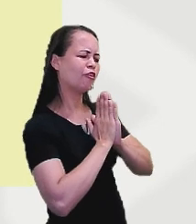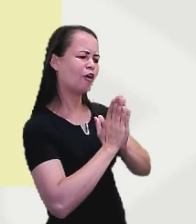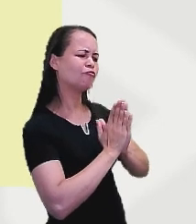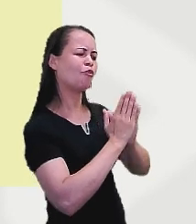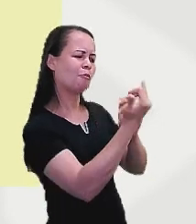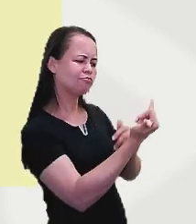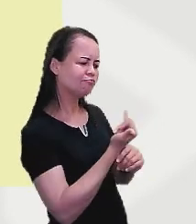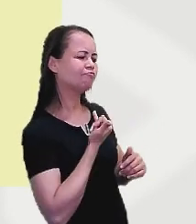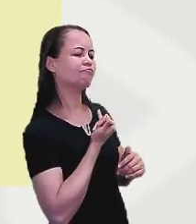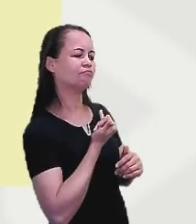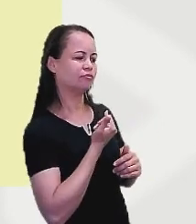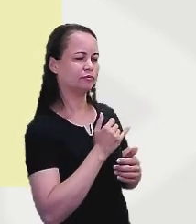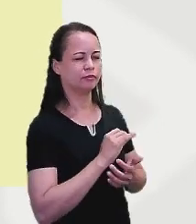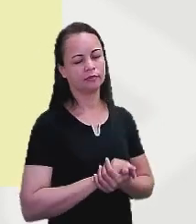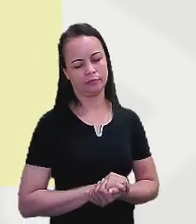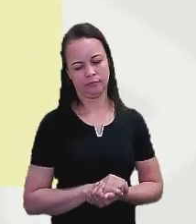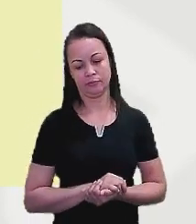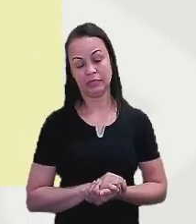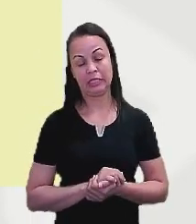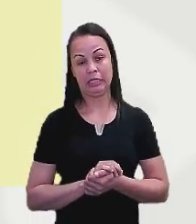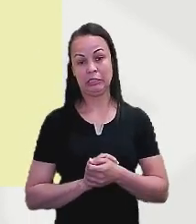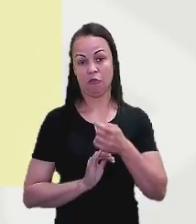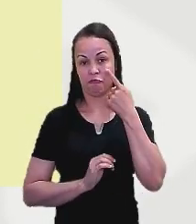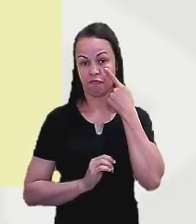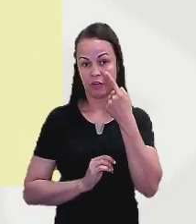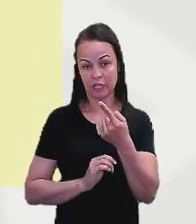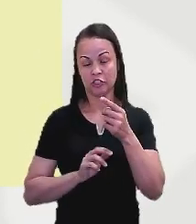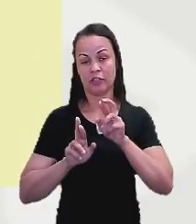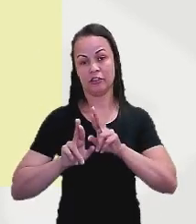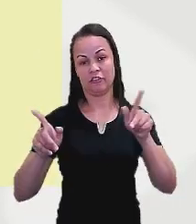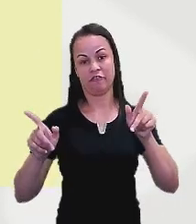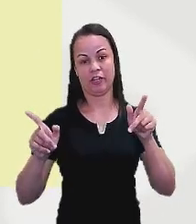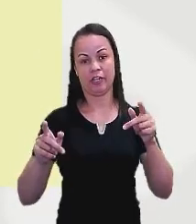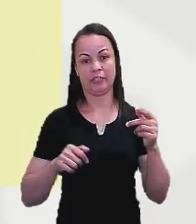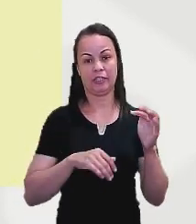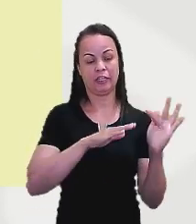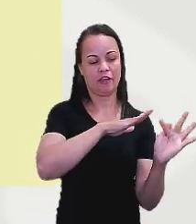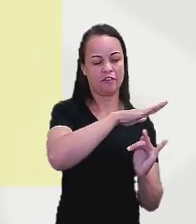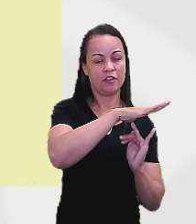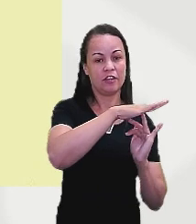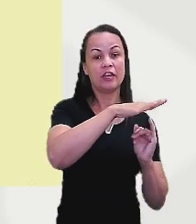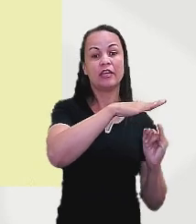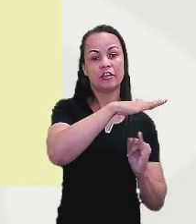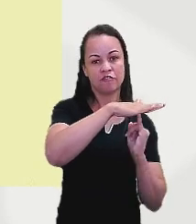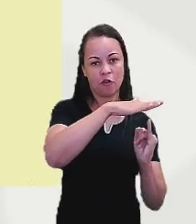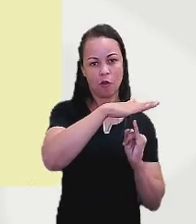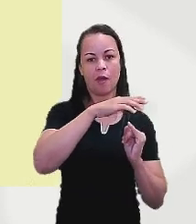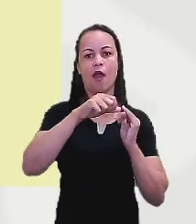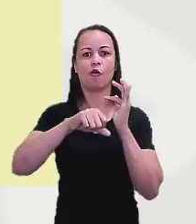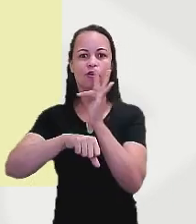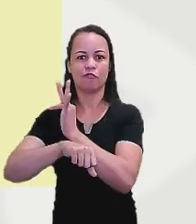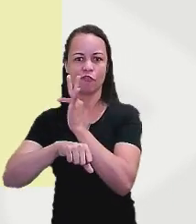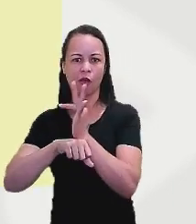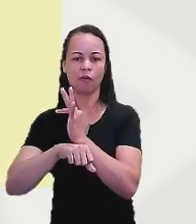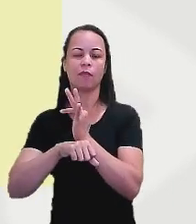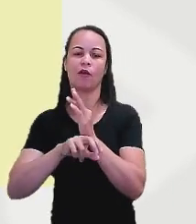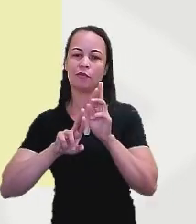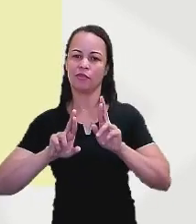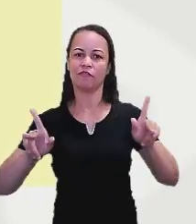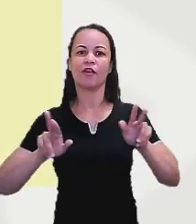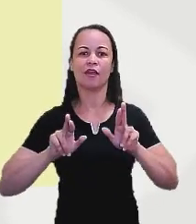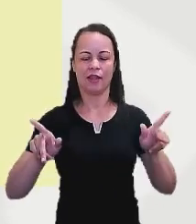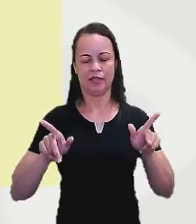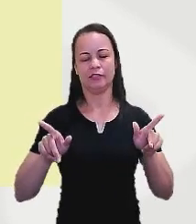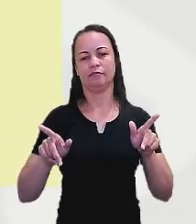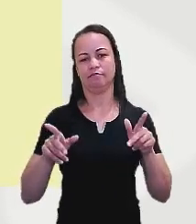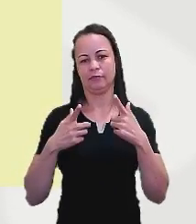informado. Então, veja a diferença da linguagem, tanto da informal como para a formal. É uma linguagem